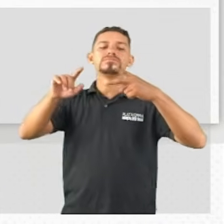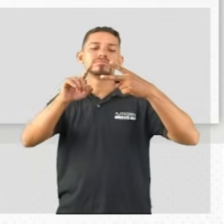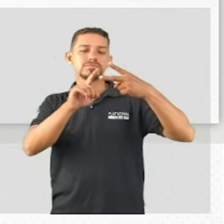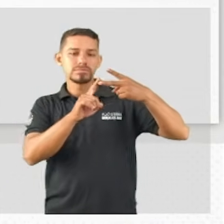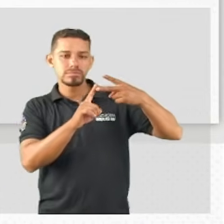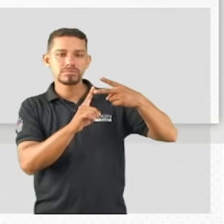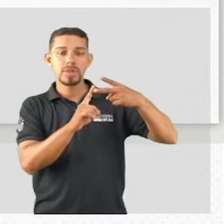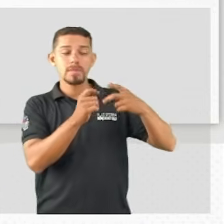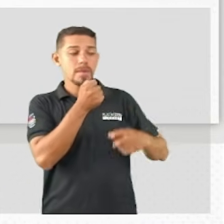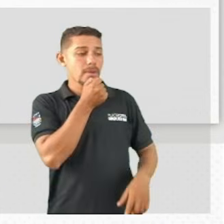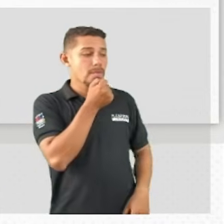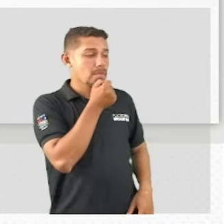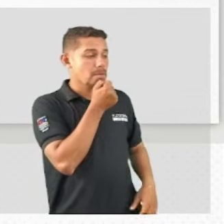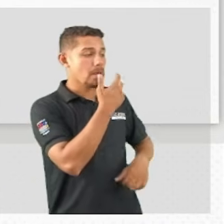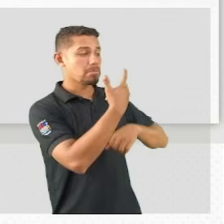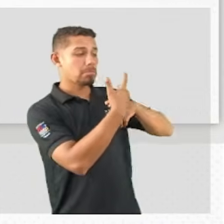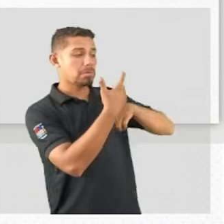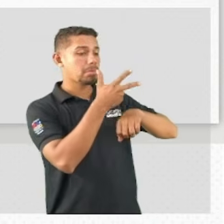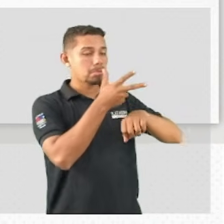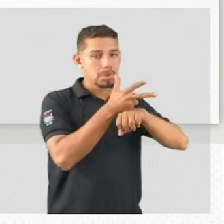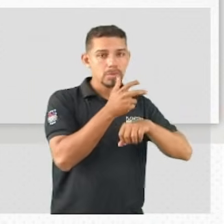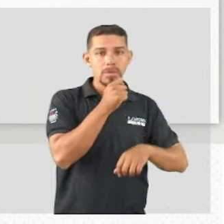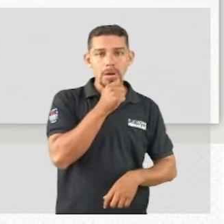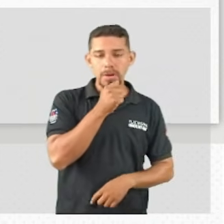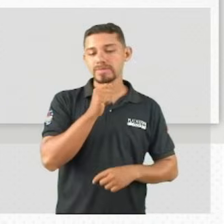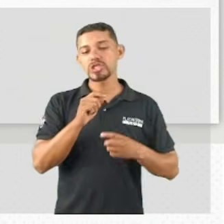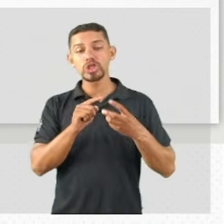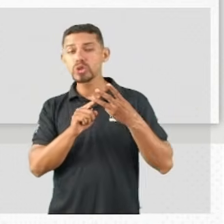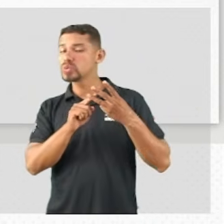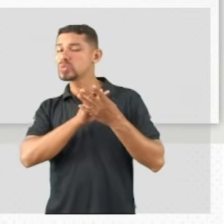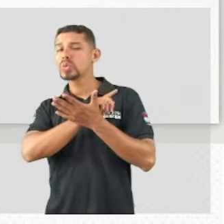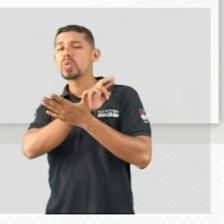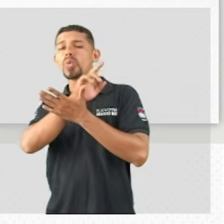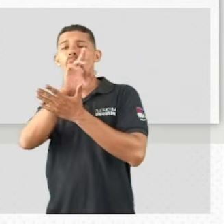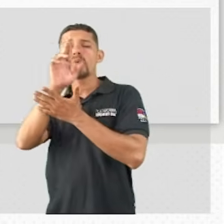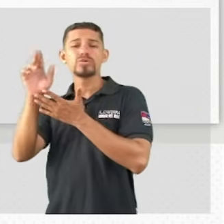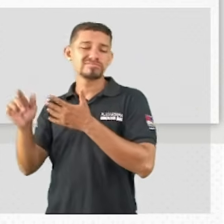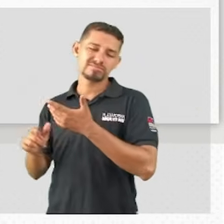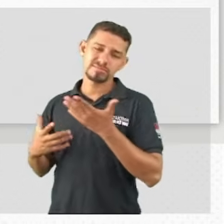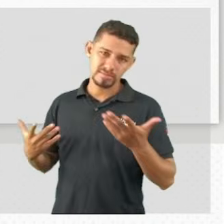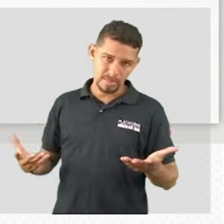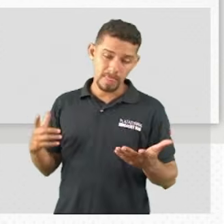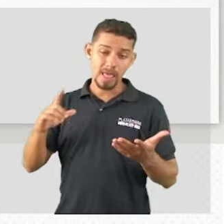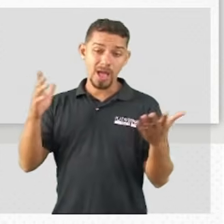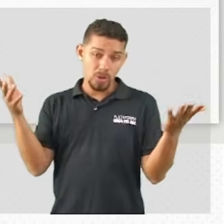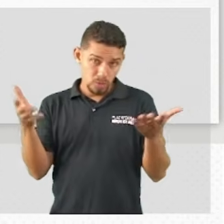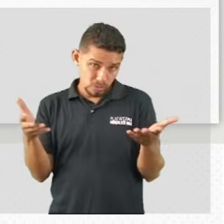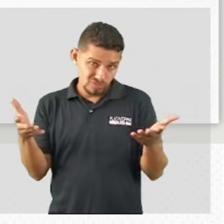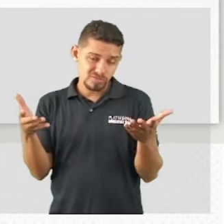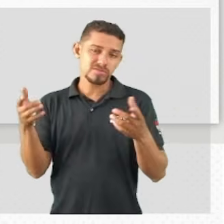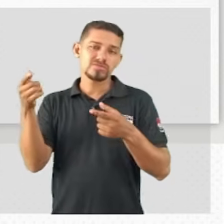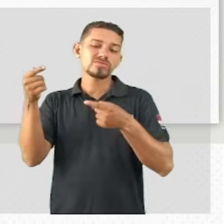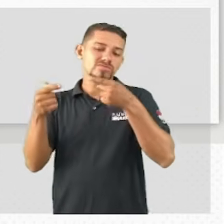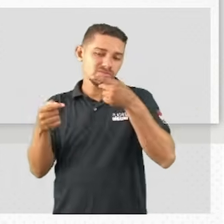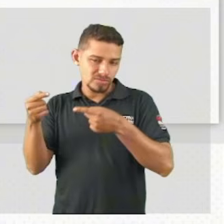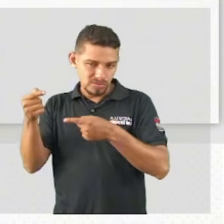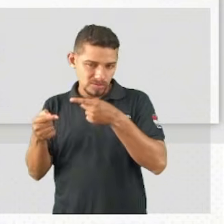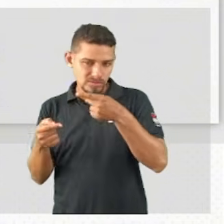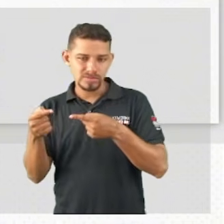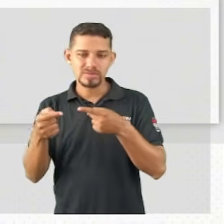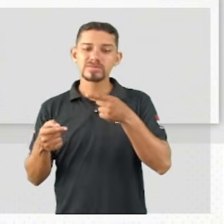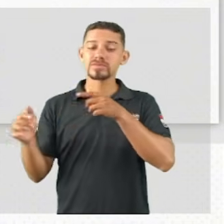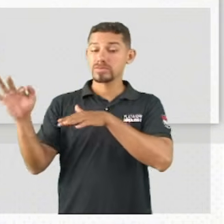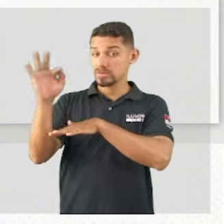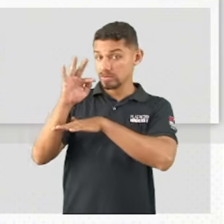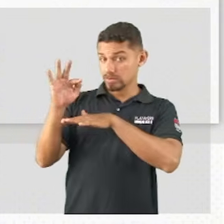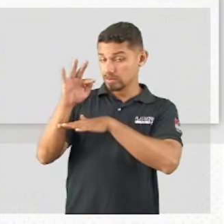gênero entrevista e outros gêneros. E hoje a gente vai trabalhar um gênero que também é da oralidade, que é o